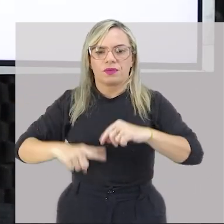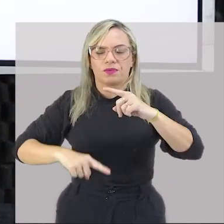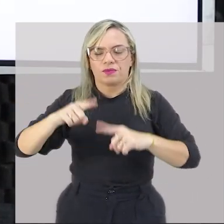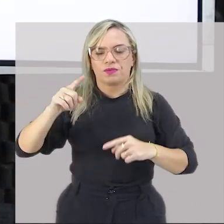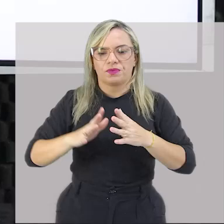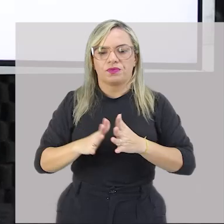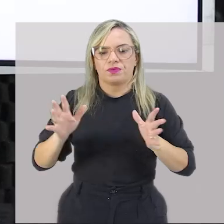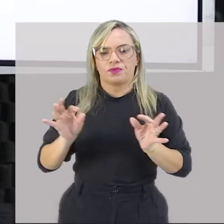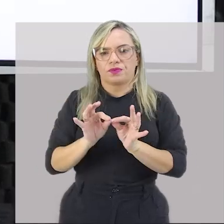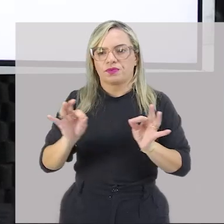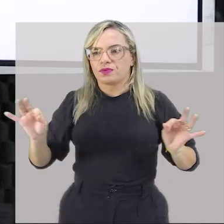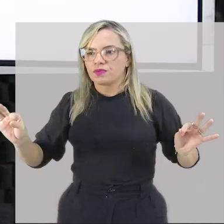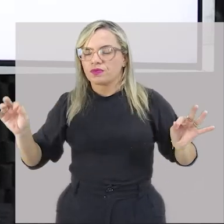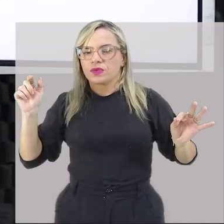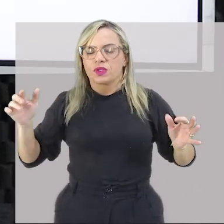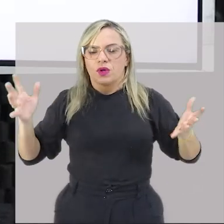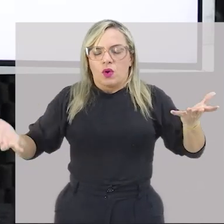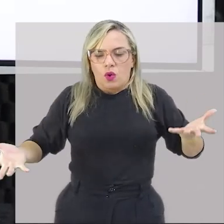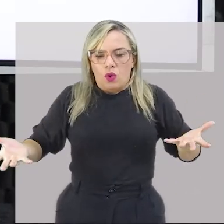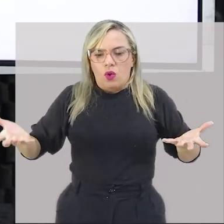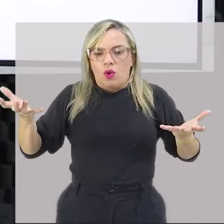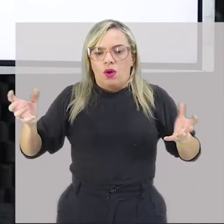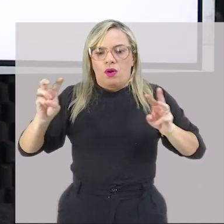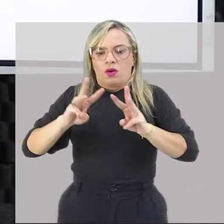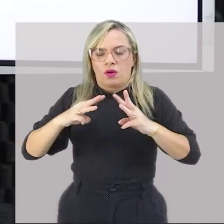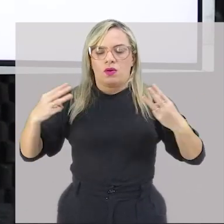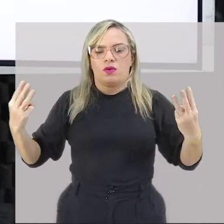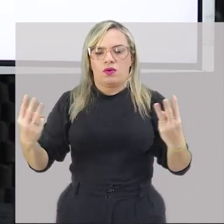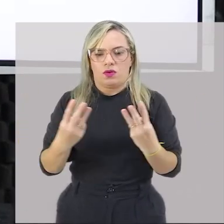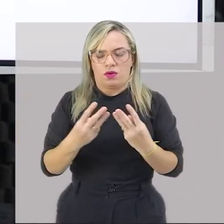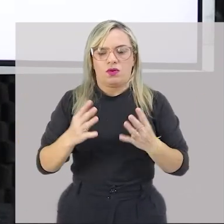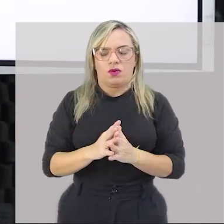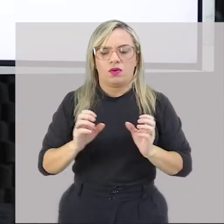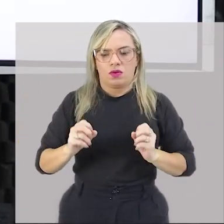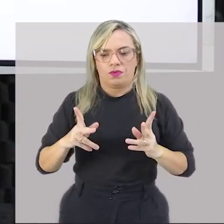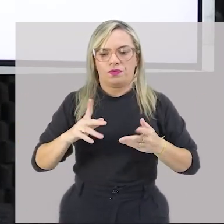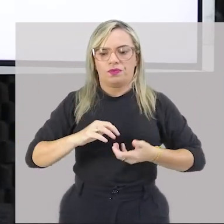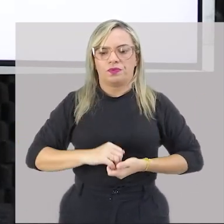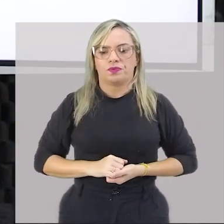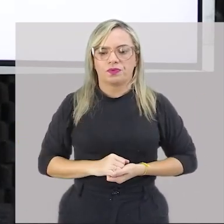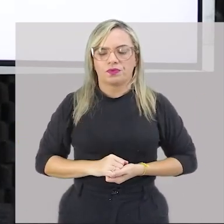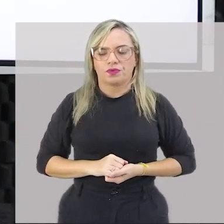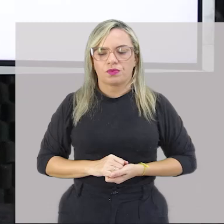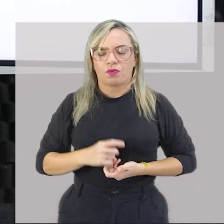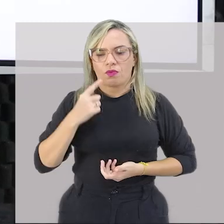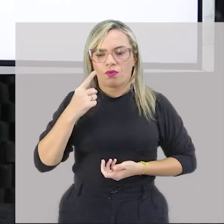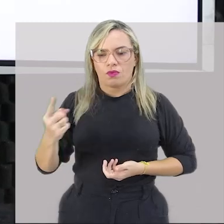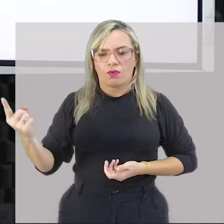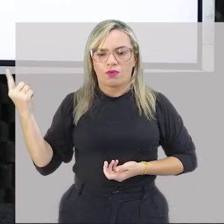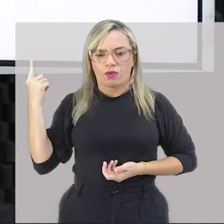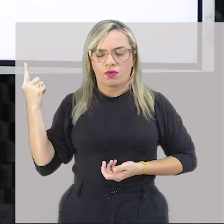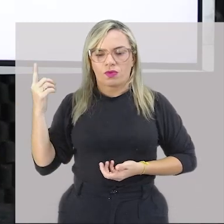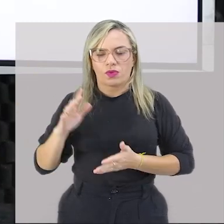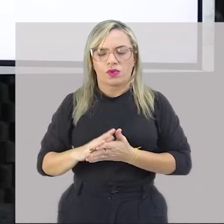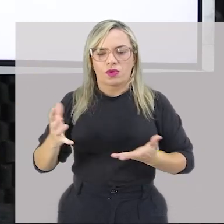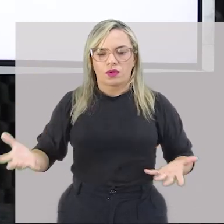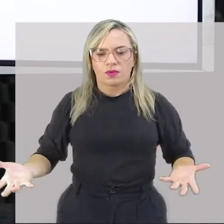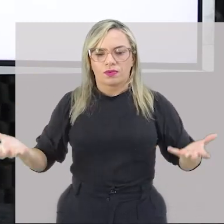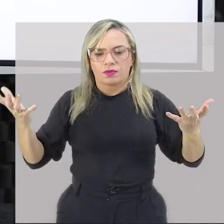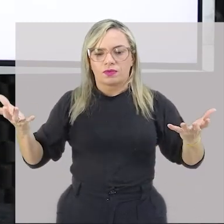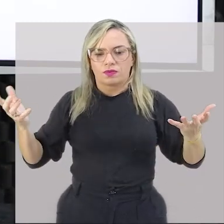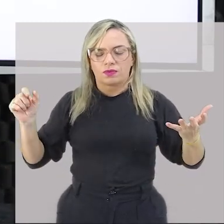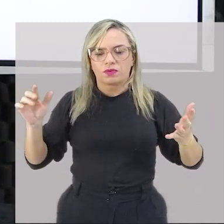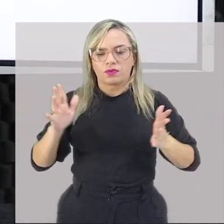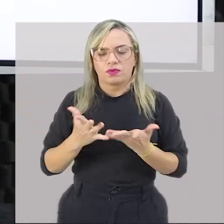massa. Ele compara essas massas com essas massas. Beleza? Então, essa balança, ela mede